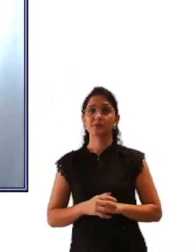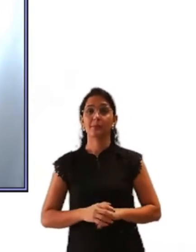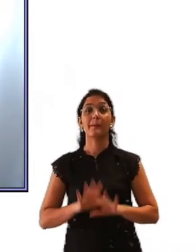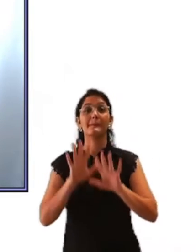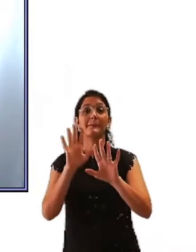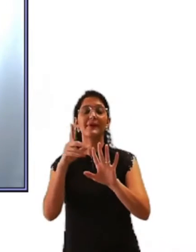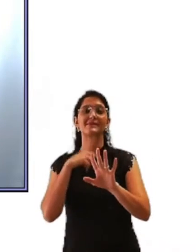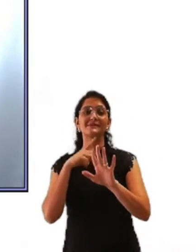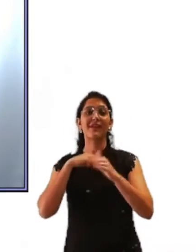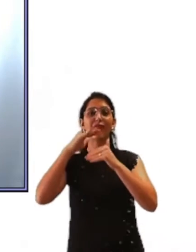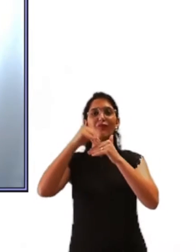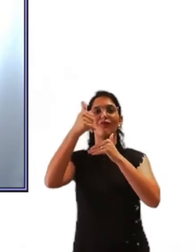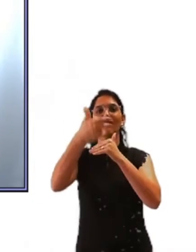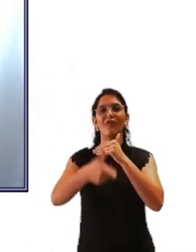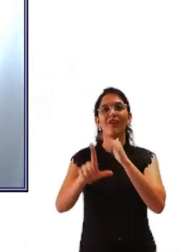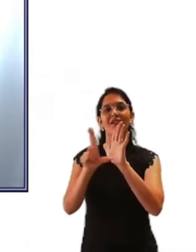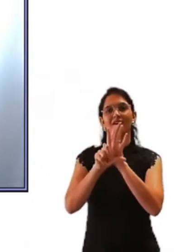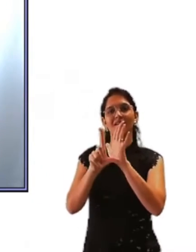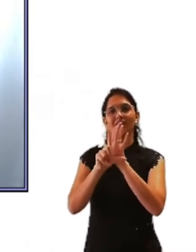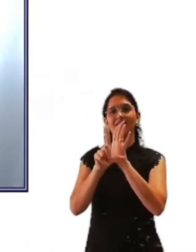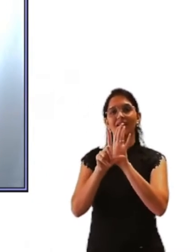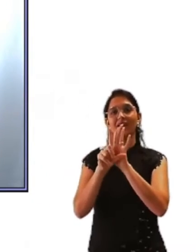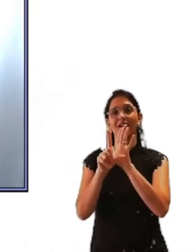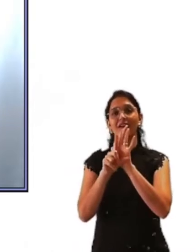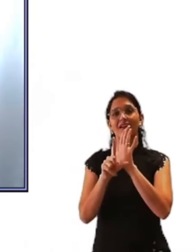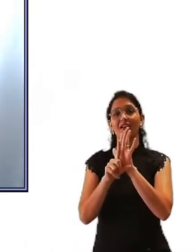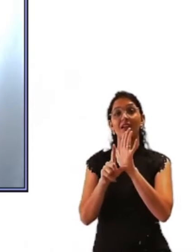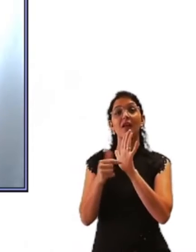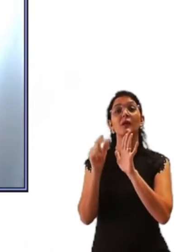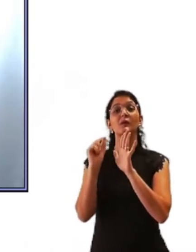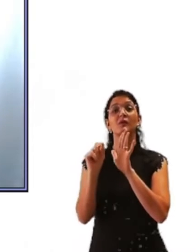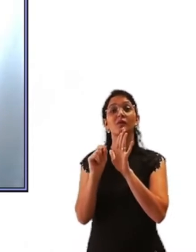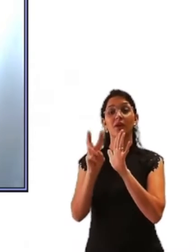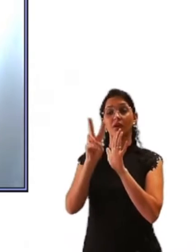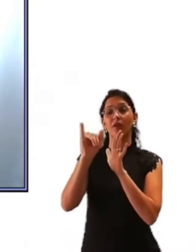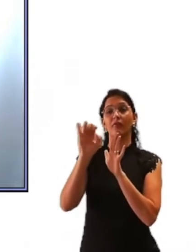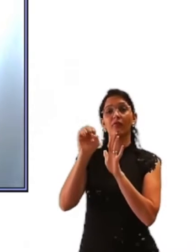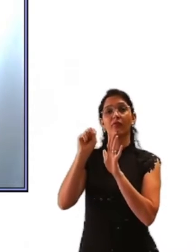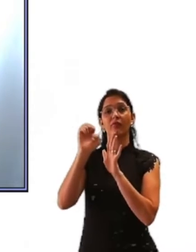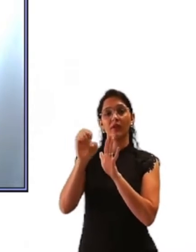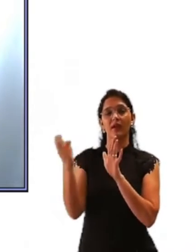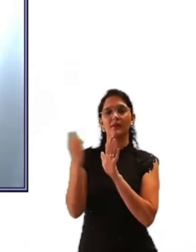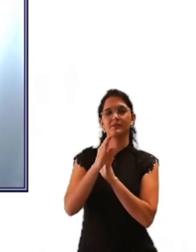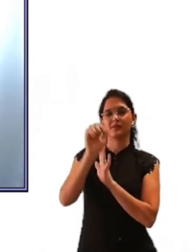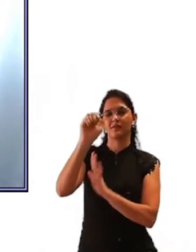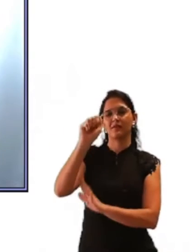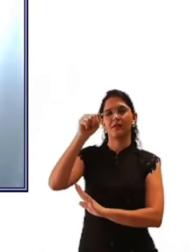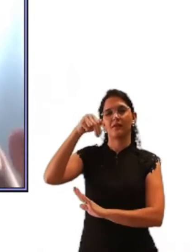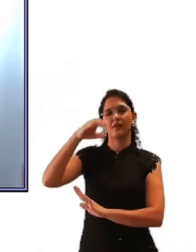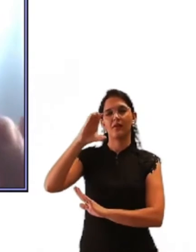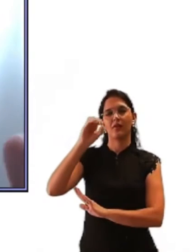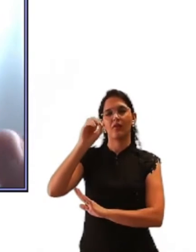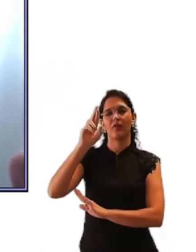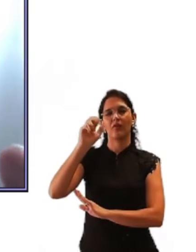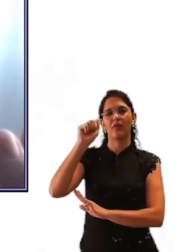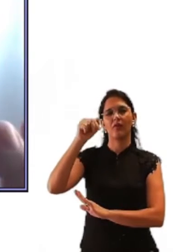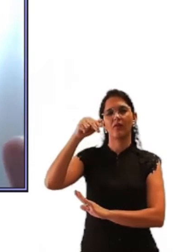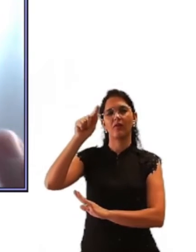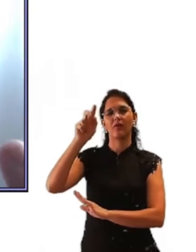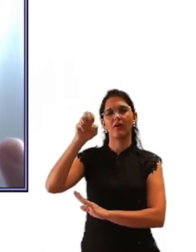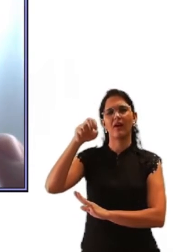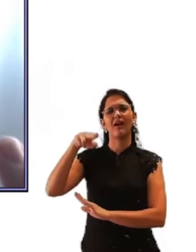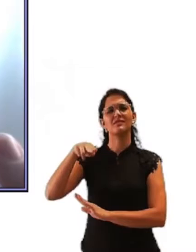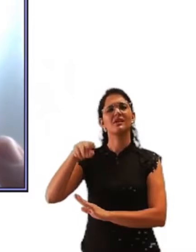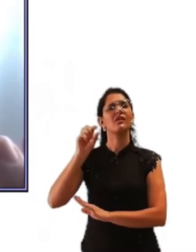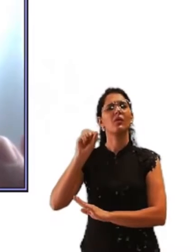existe um fator extrajurídico aí que não está expressamente, que é o chamado viés de ancoragem. Viés de ancoragem é o juiz se ancorar